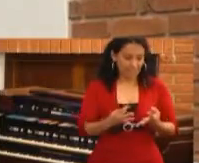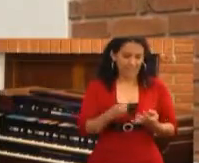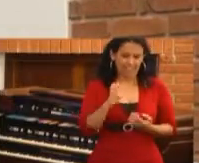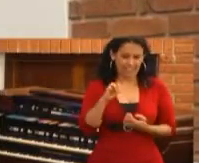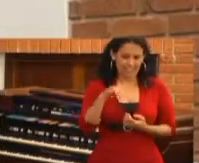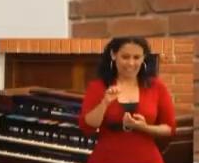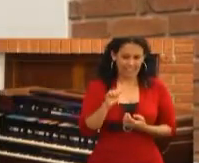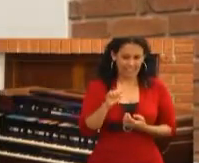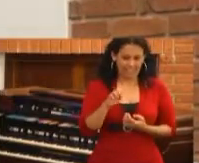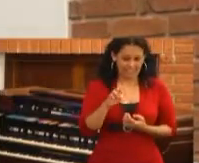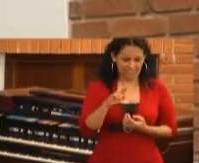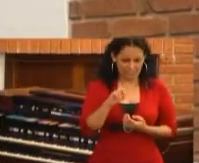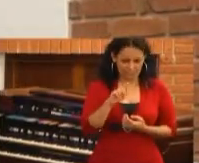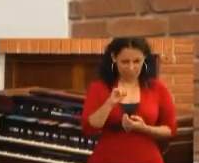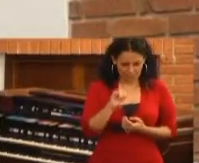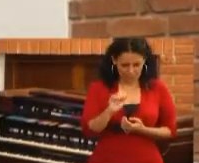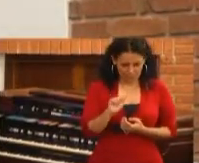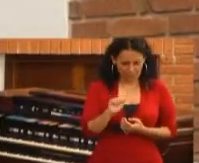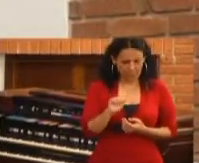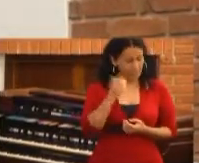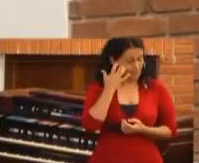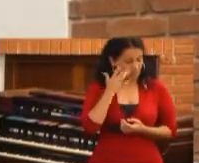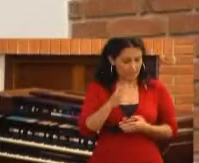E este assunto vida